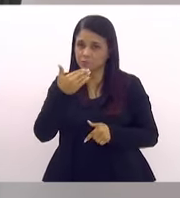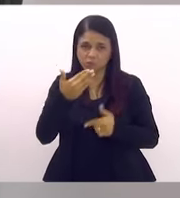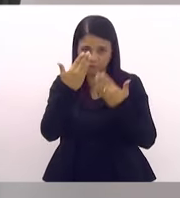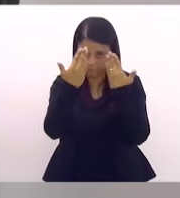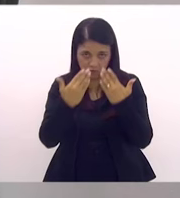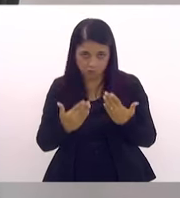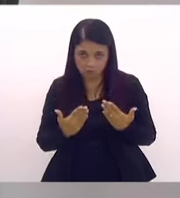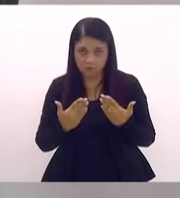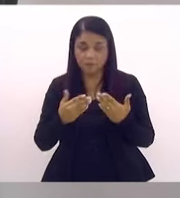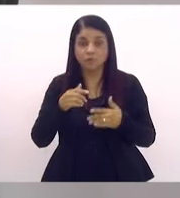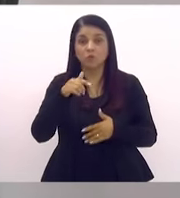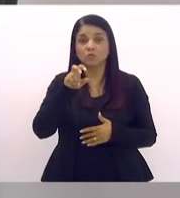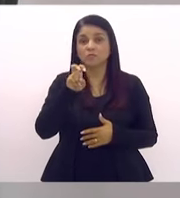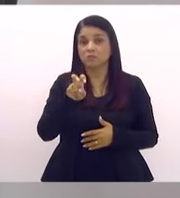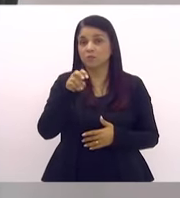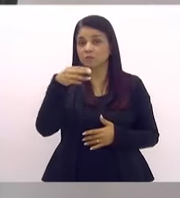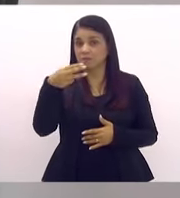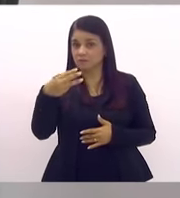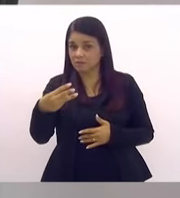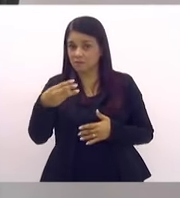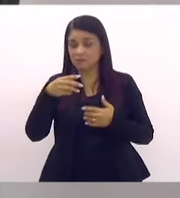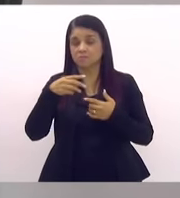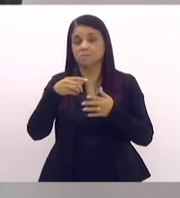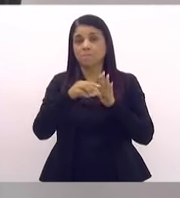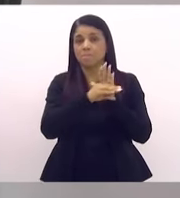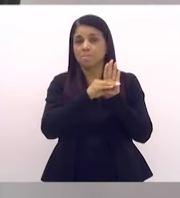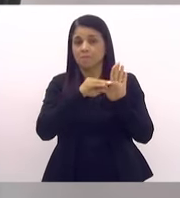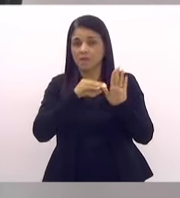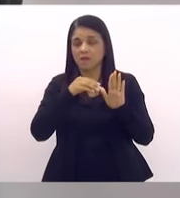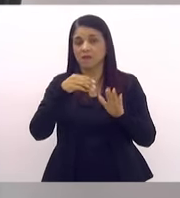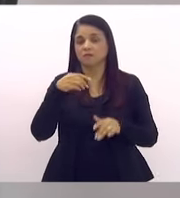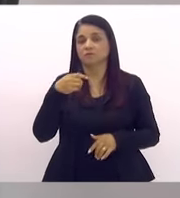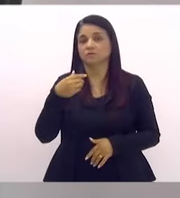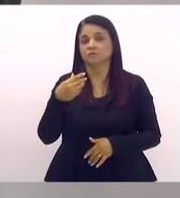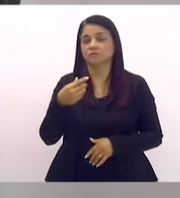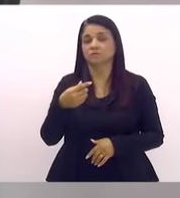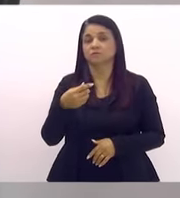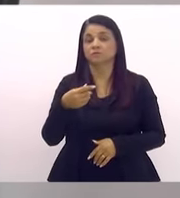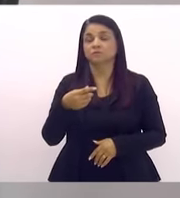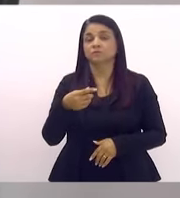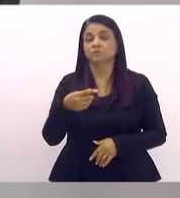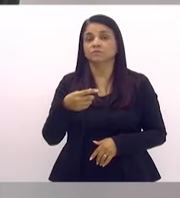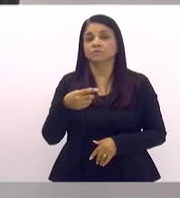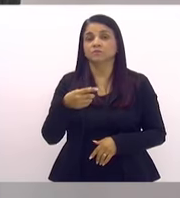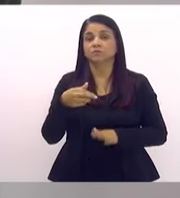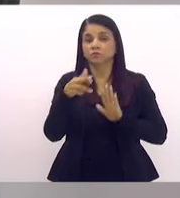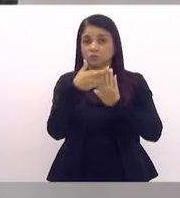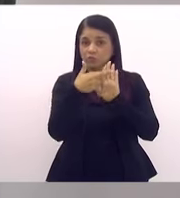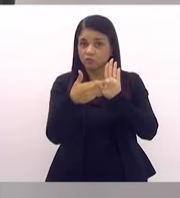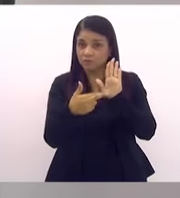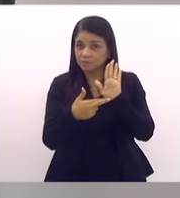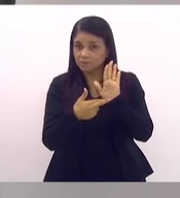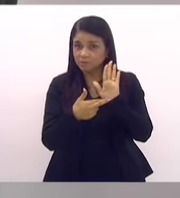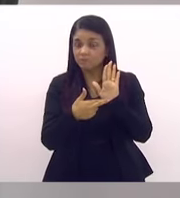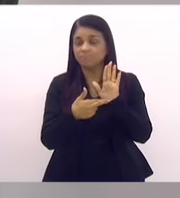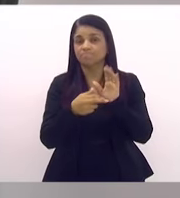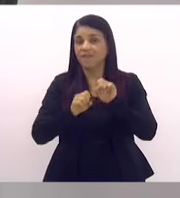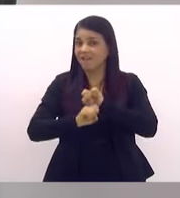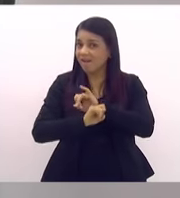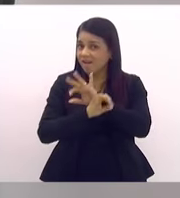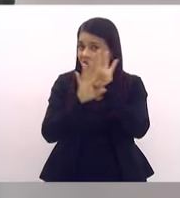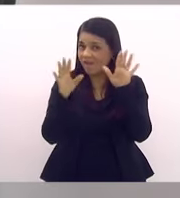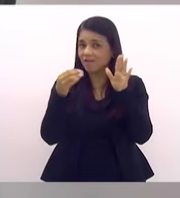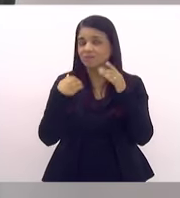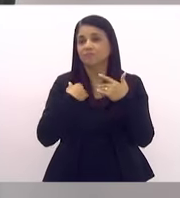também, porque o 53, parágrafo 1º do regimento, é muito claro no seguinte sentido de que a vista